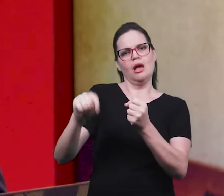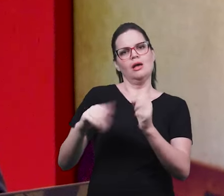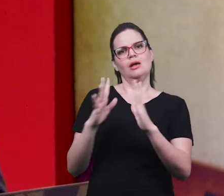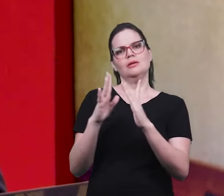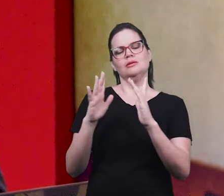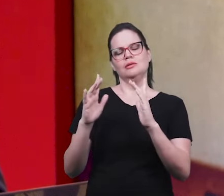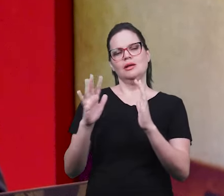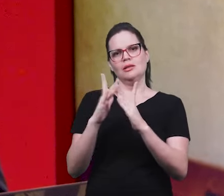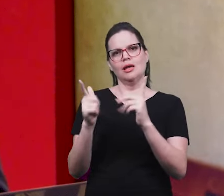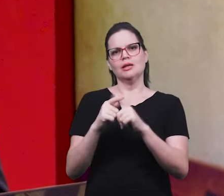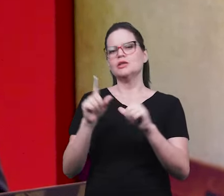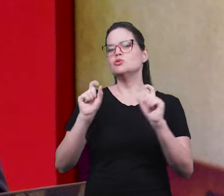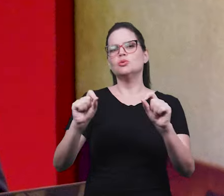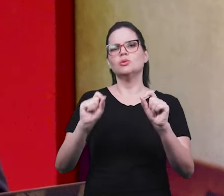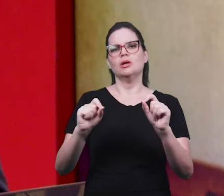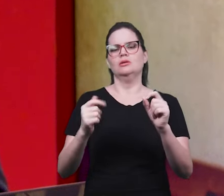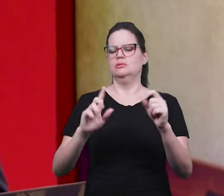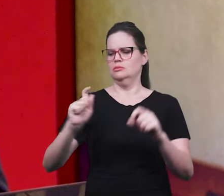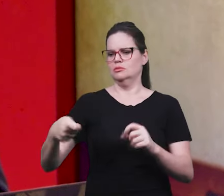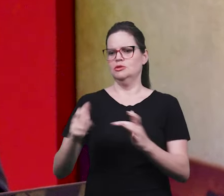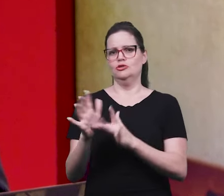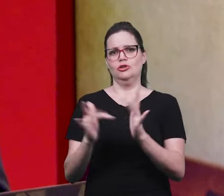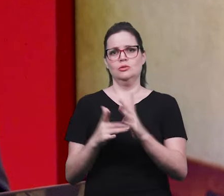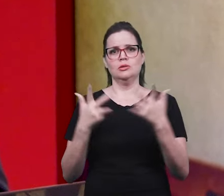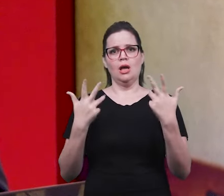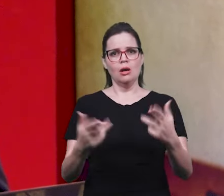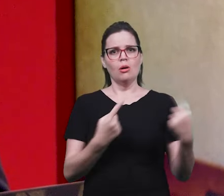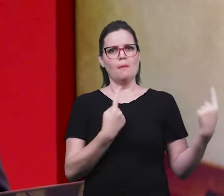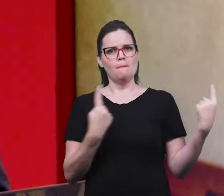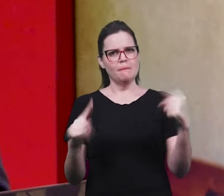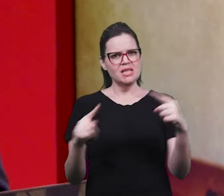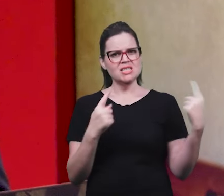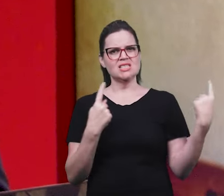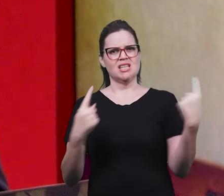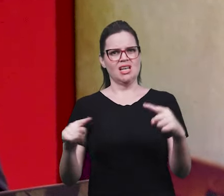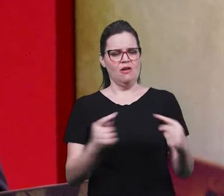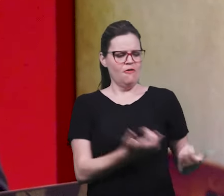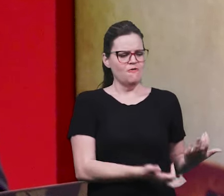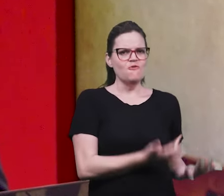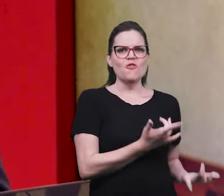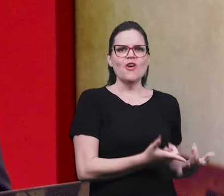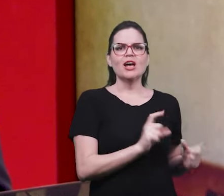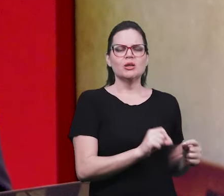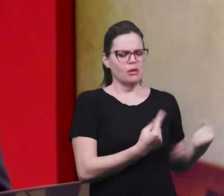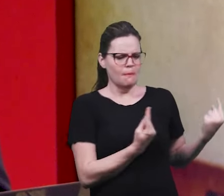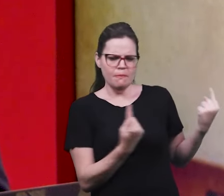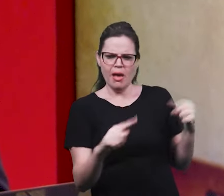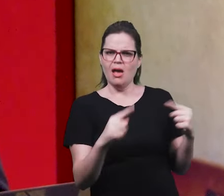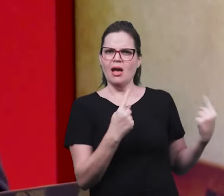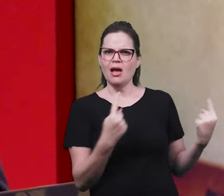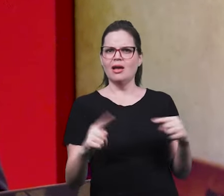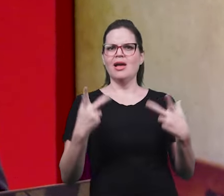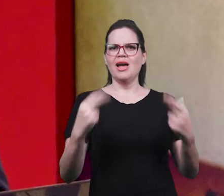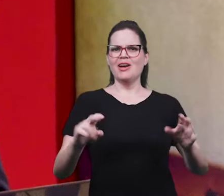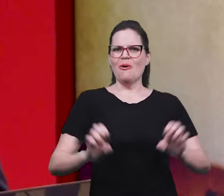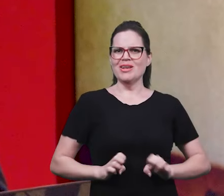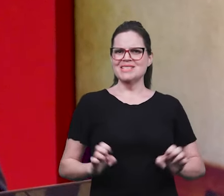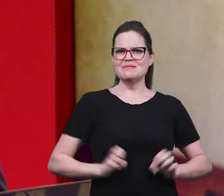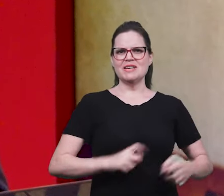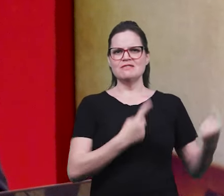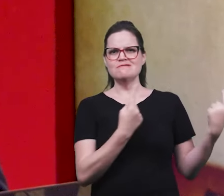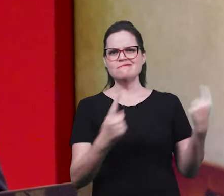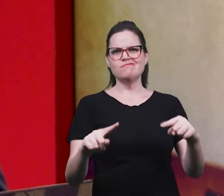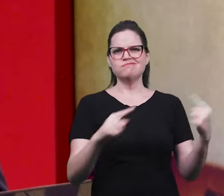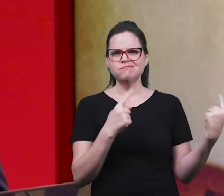perseguição que a igreja sofreu. A perseguições, eles tentaram de todo jeito destruir a fé. Quanto mais atacavam a fé,